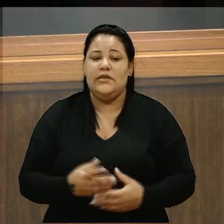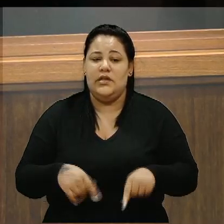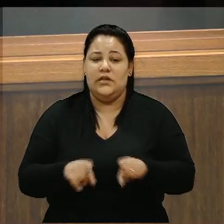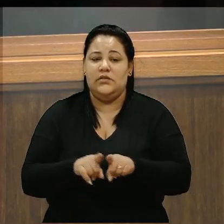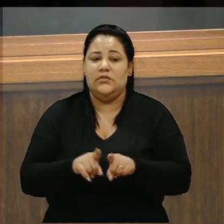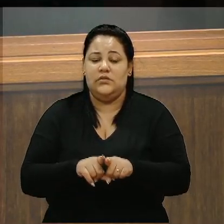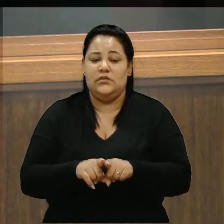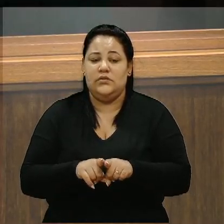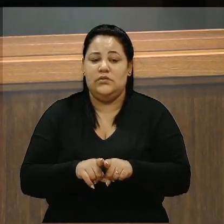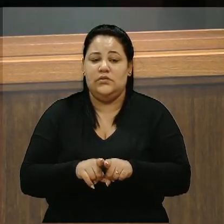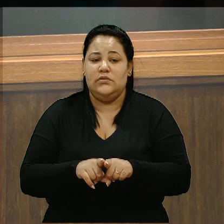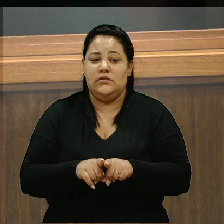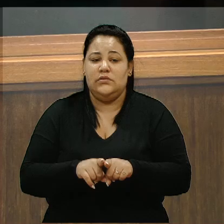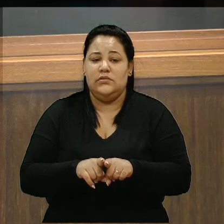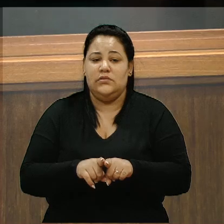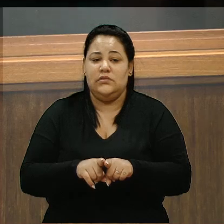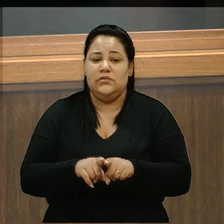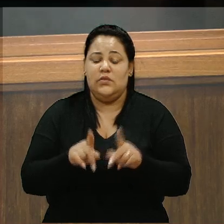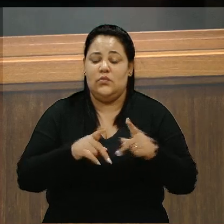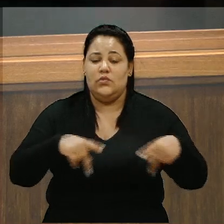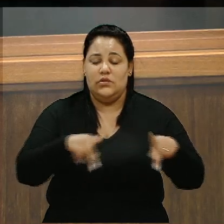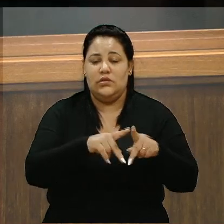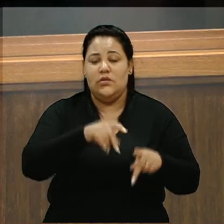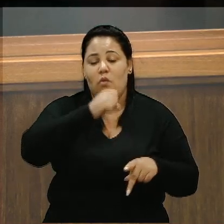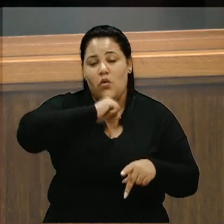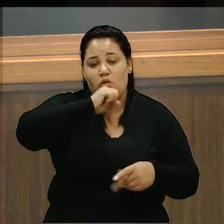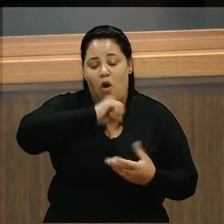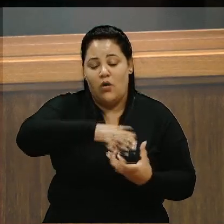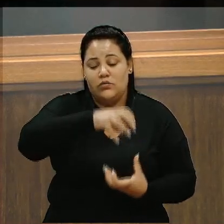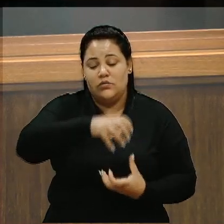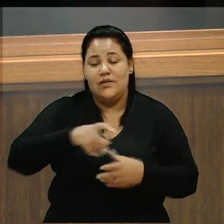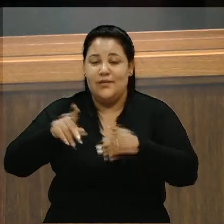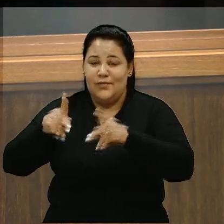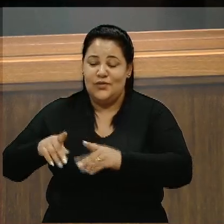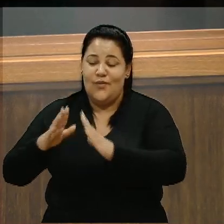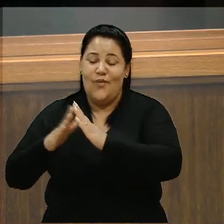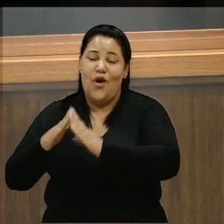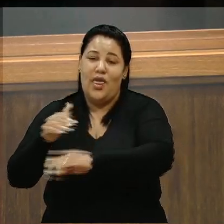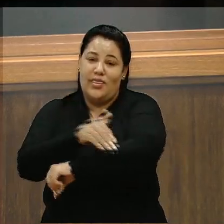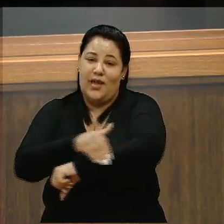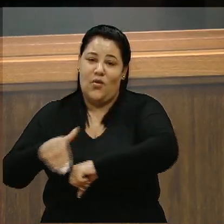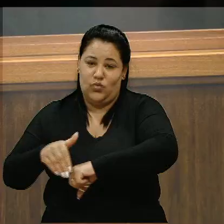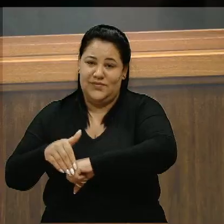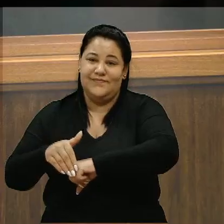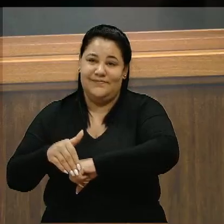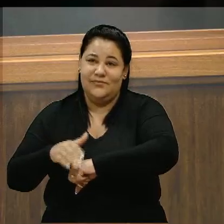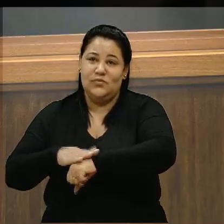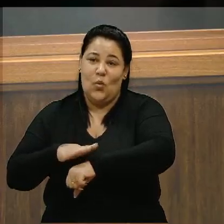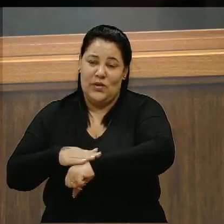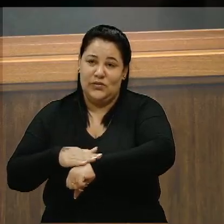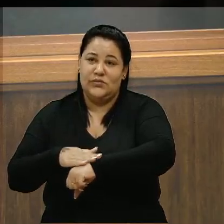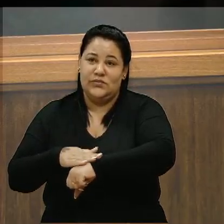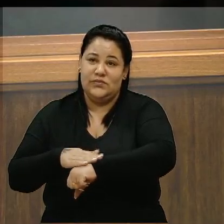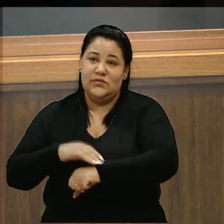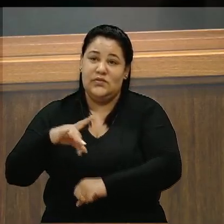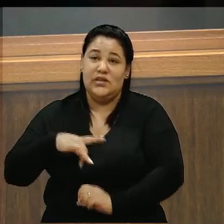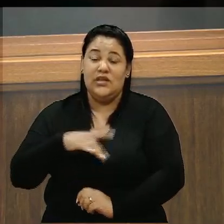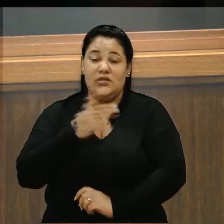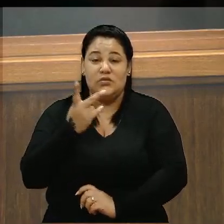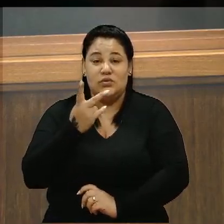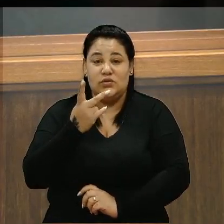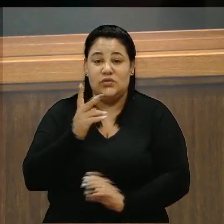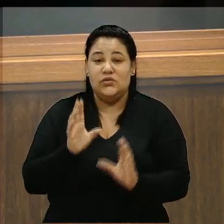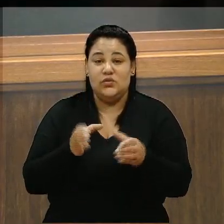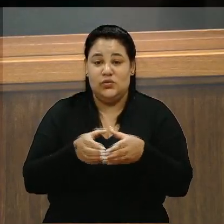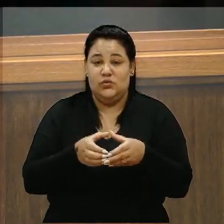é a população de idosos e pessoas em situação de rua. Então, são 2 olhares, 2 grupos